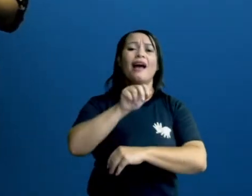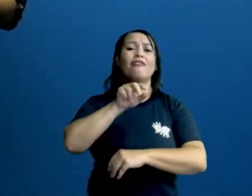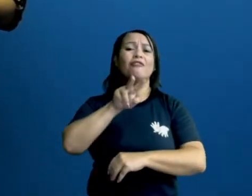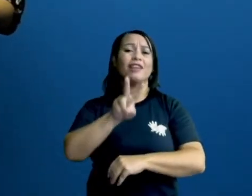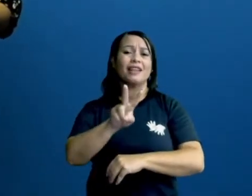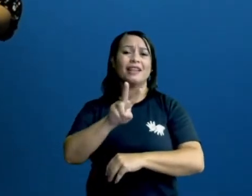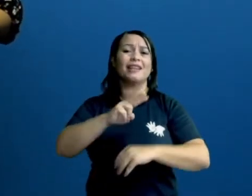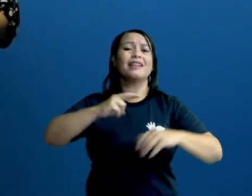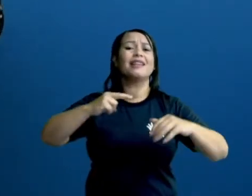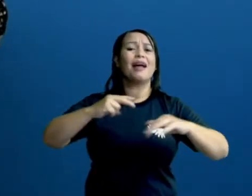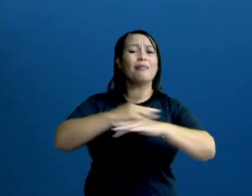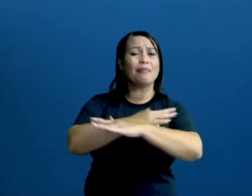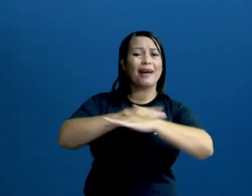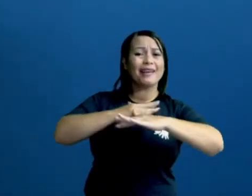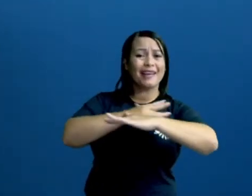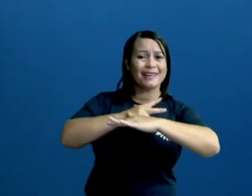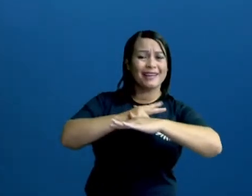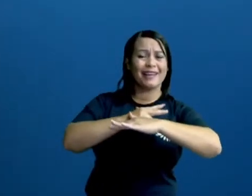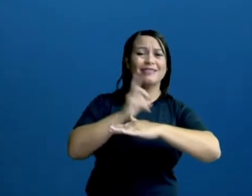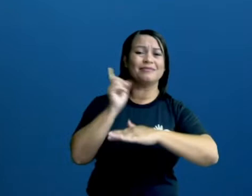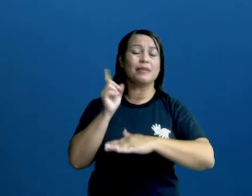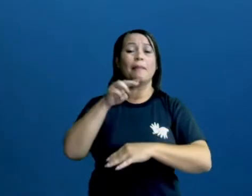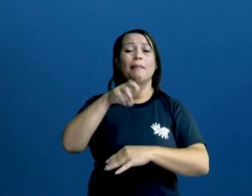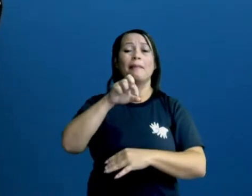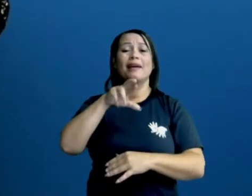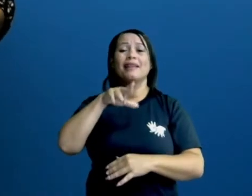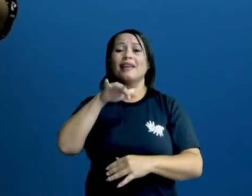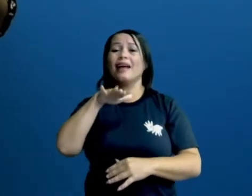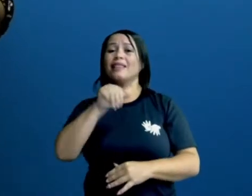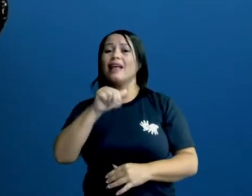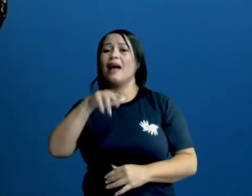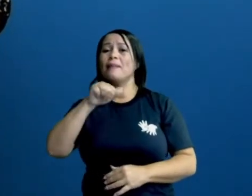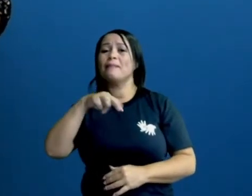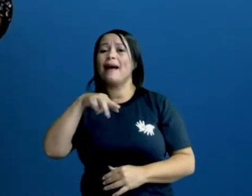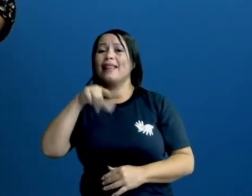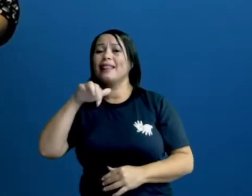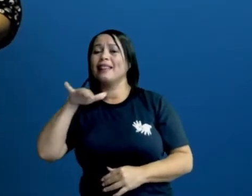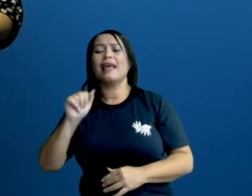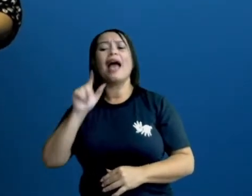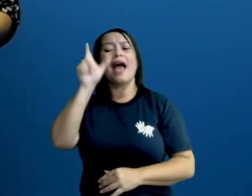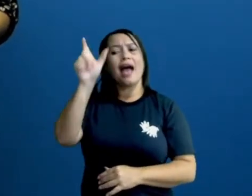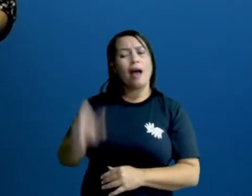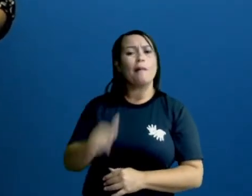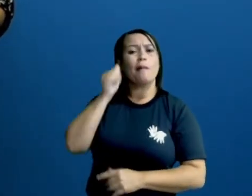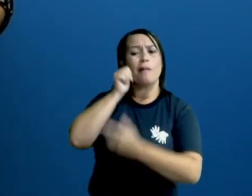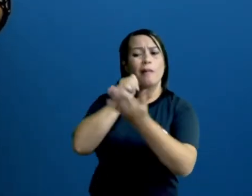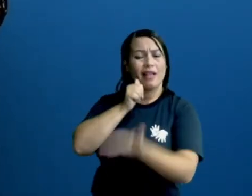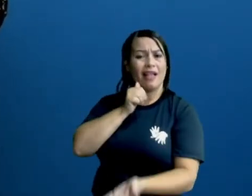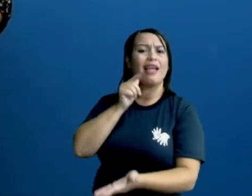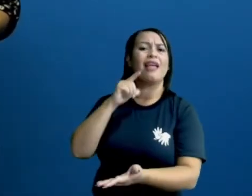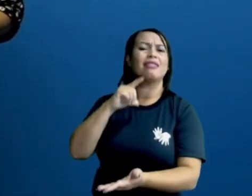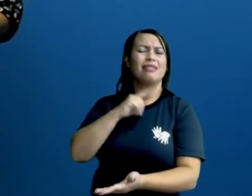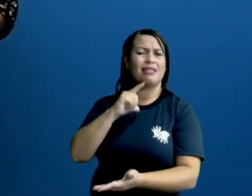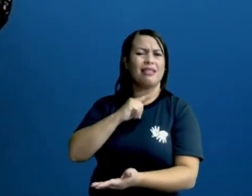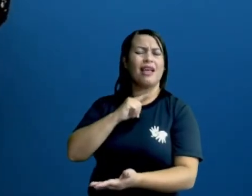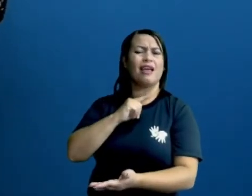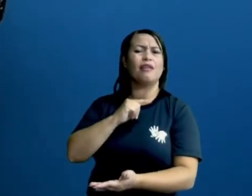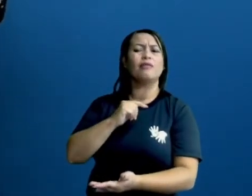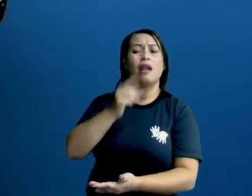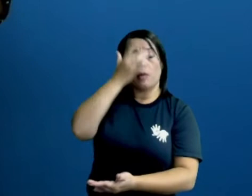mais extensas também. E por quê? Porque Mariana Malha foi uma figura de destaque no Brasil, no Segundo